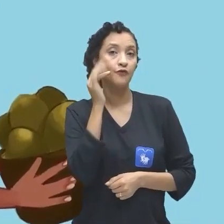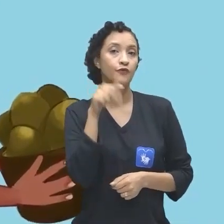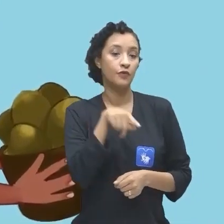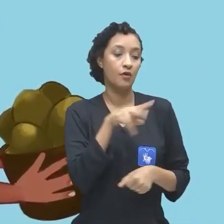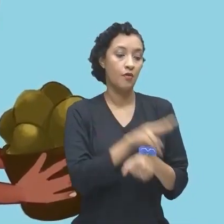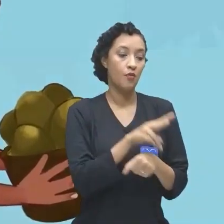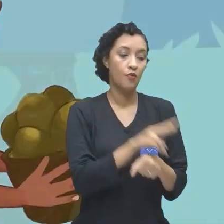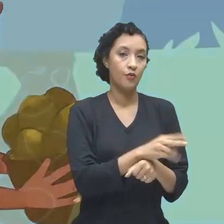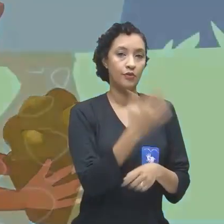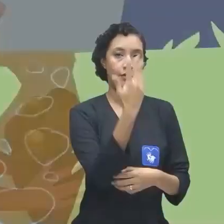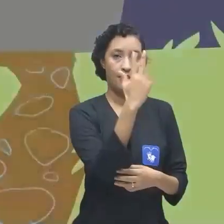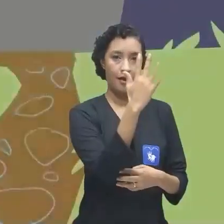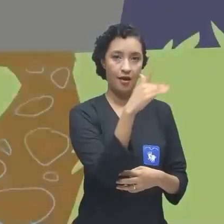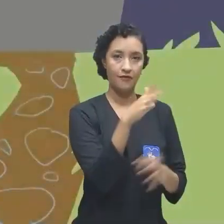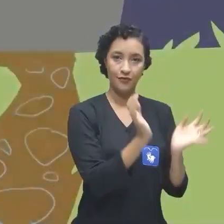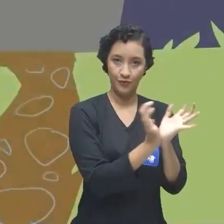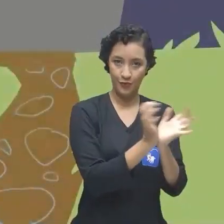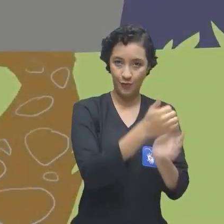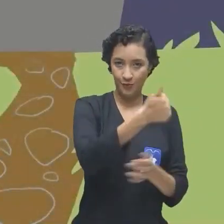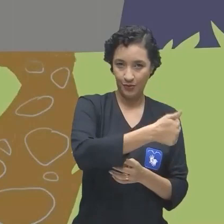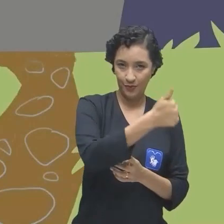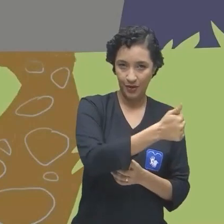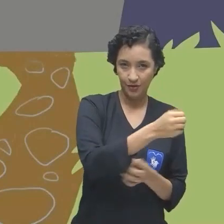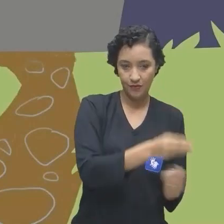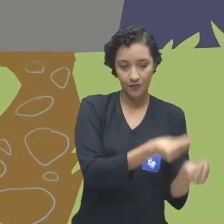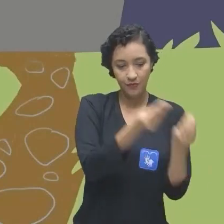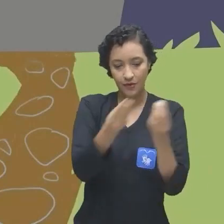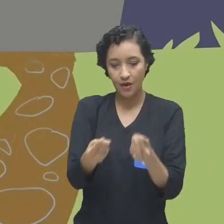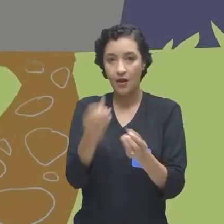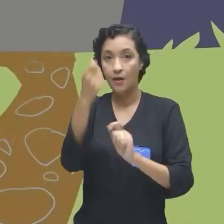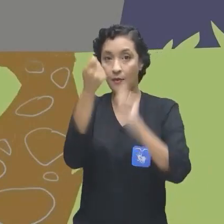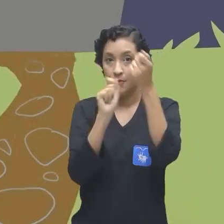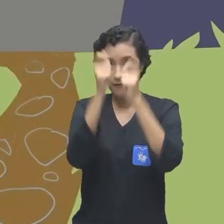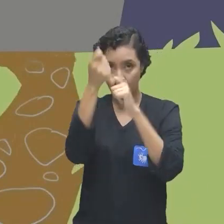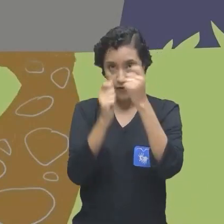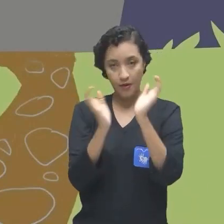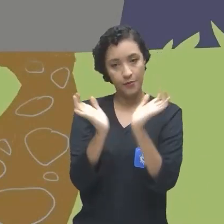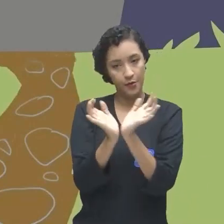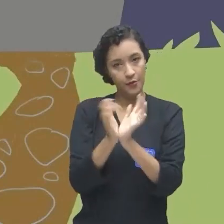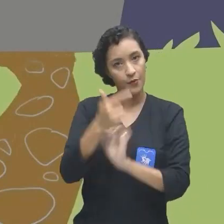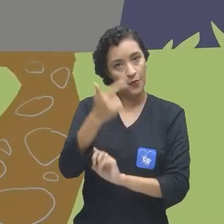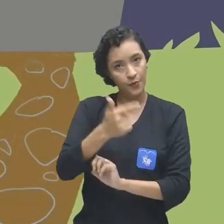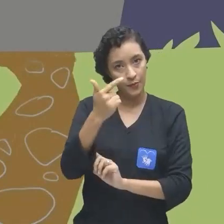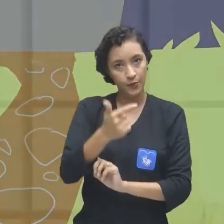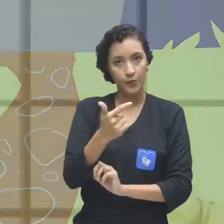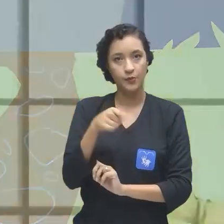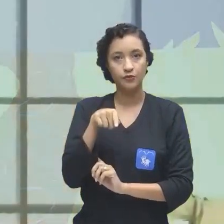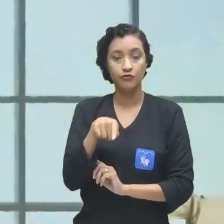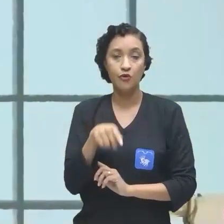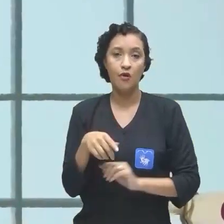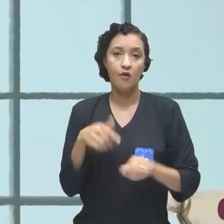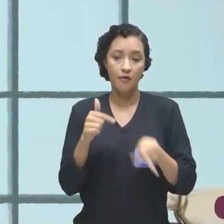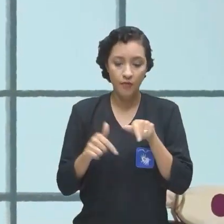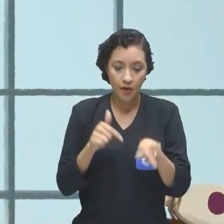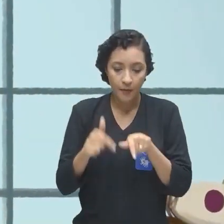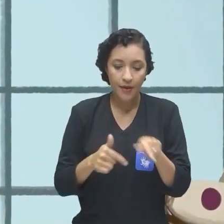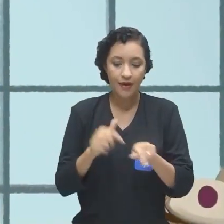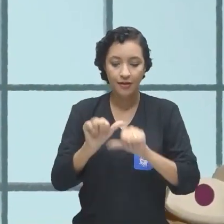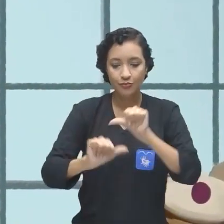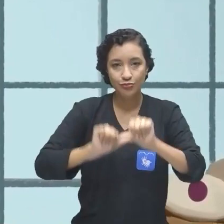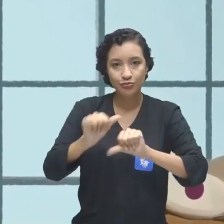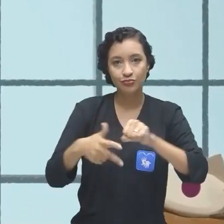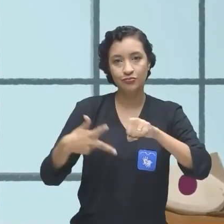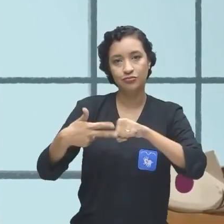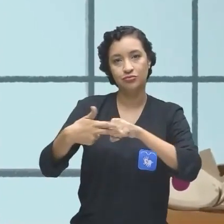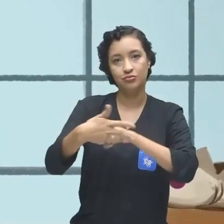no setor primário, de onde é enviada para as fábricas que usam tecnologia para beneficiar o cupuaçu, transformando-o em